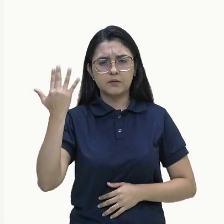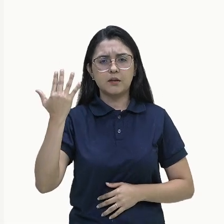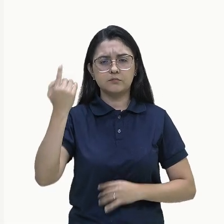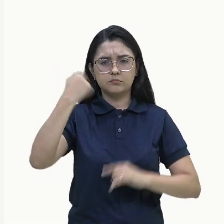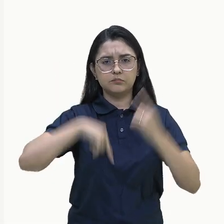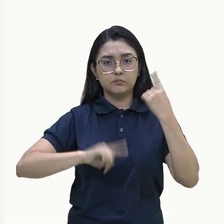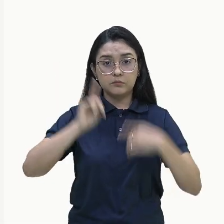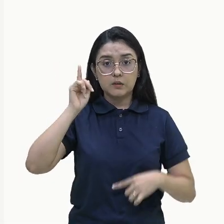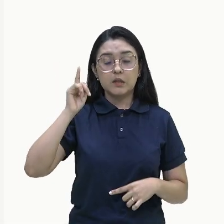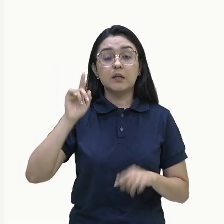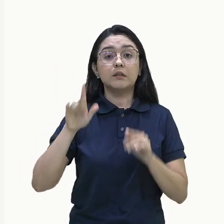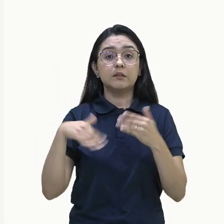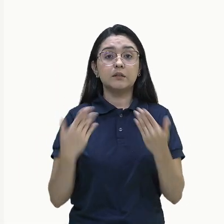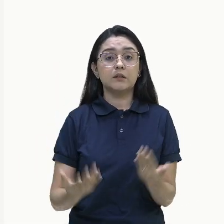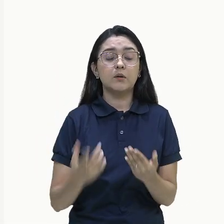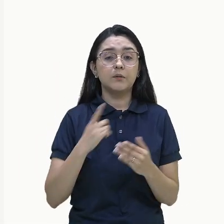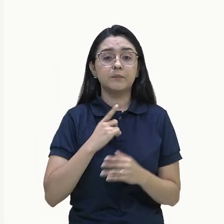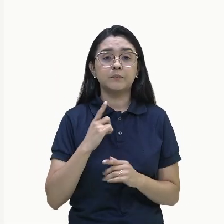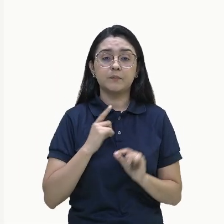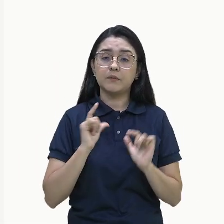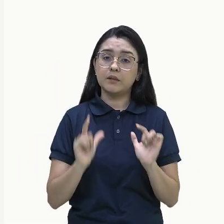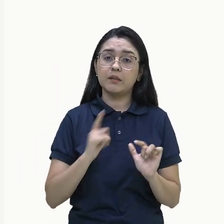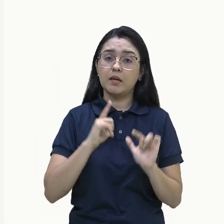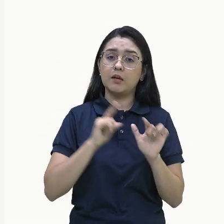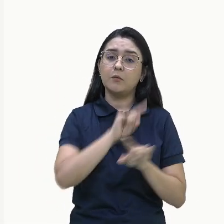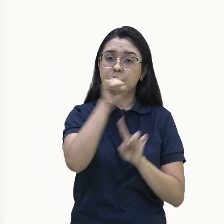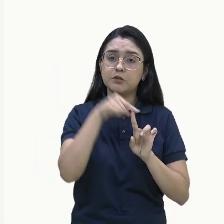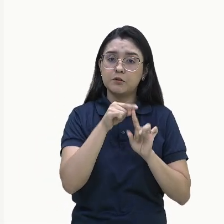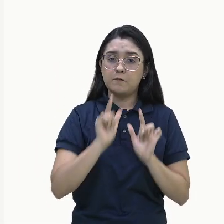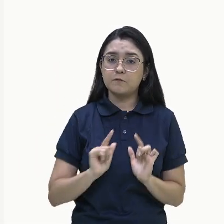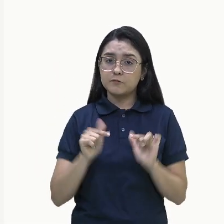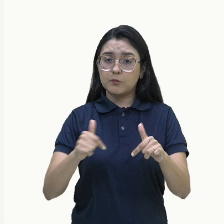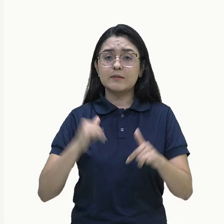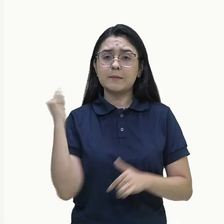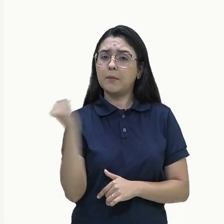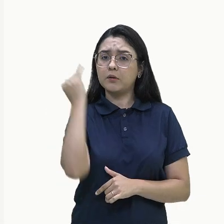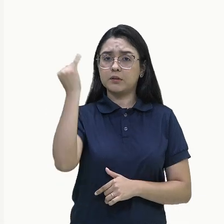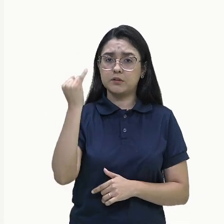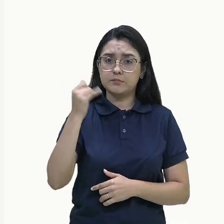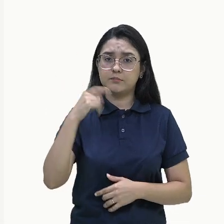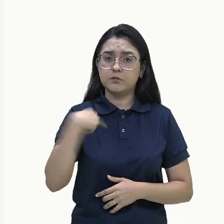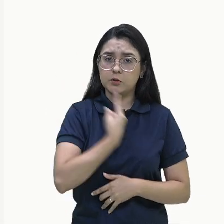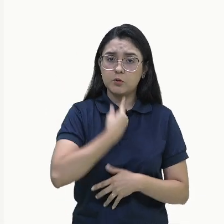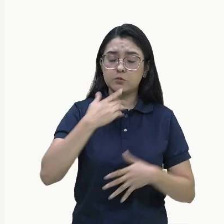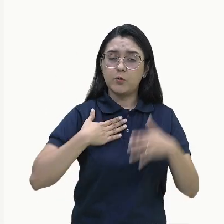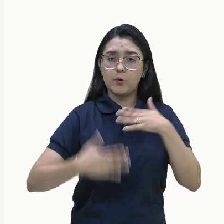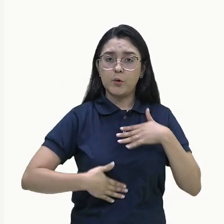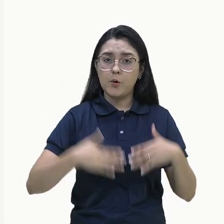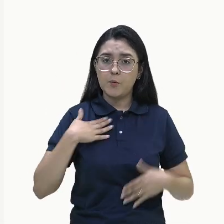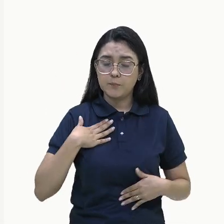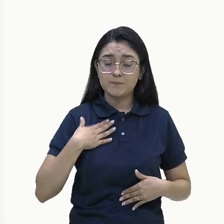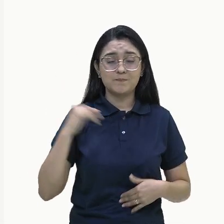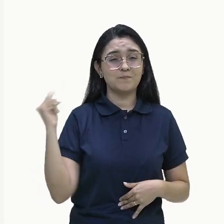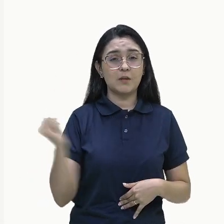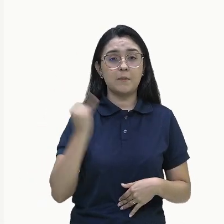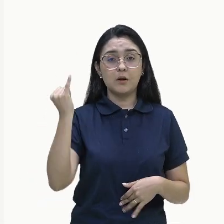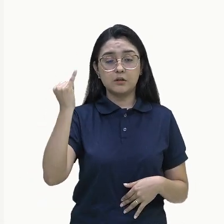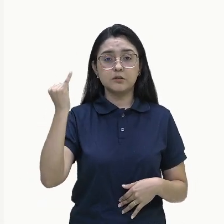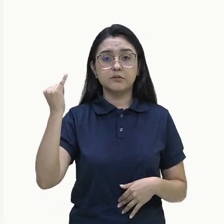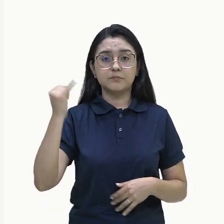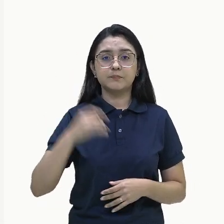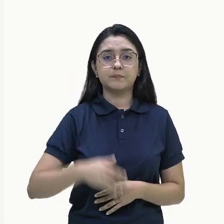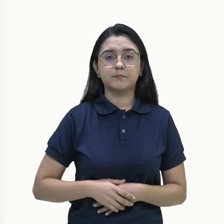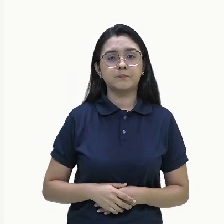corpo, eles realizam funções vitais, funções que são